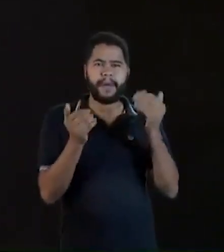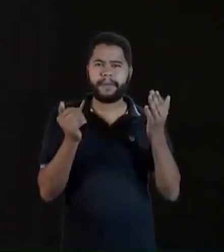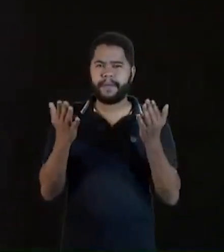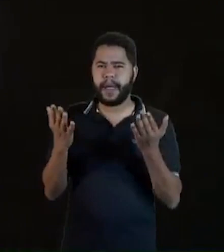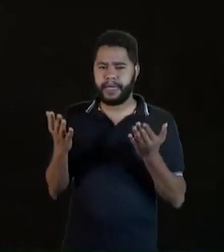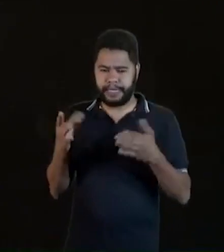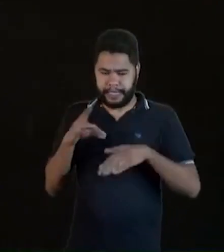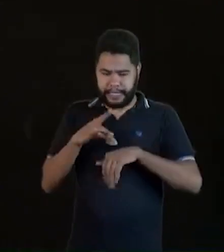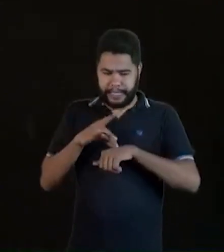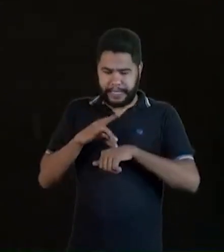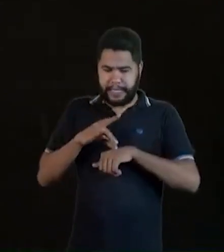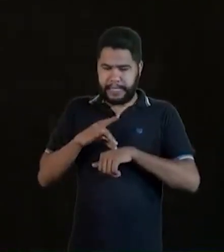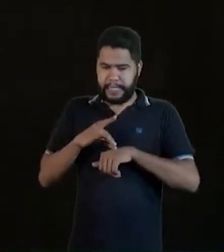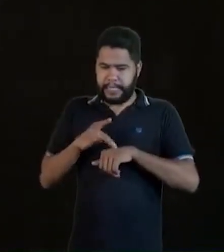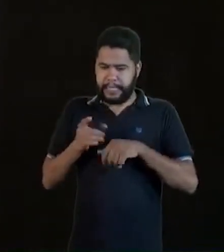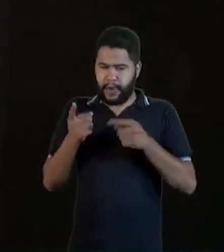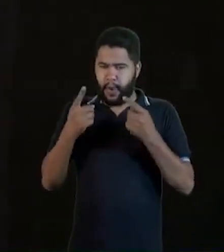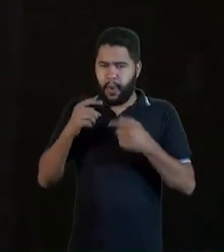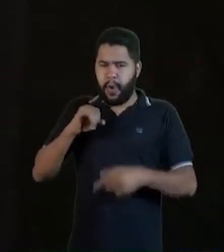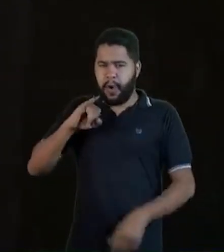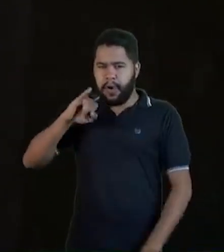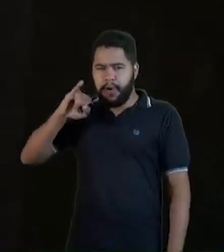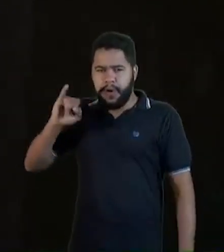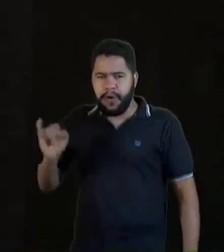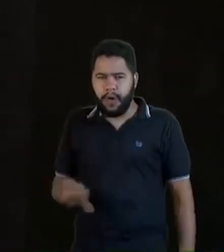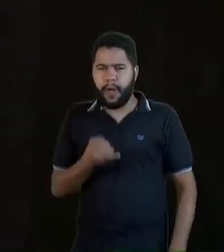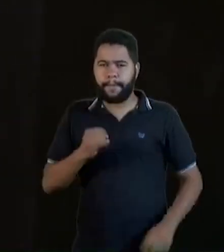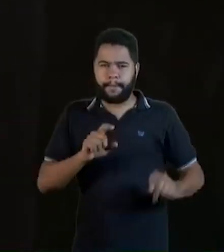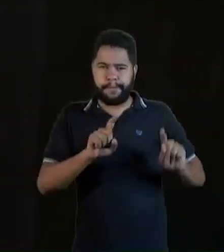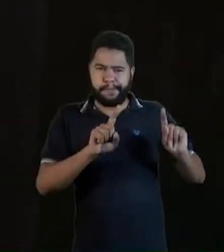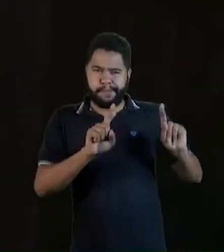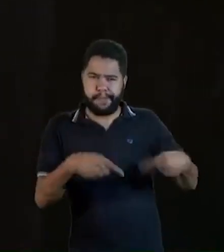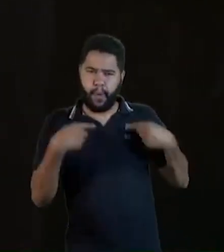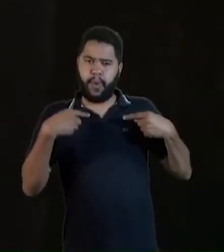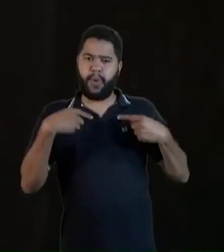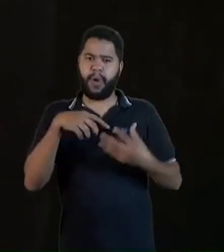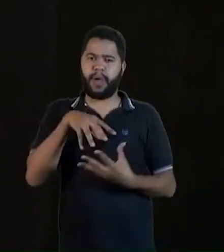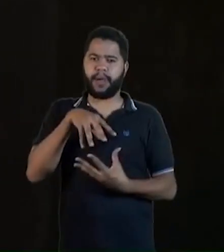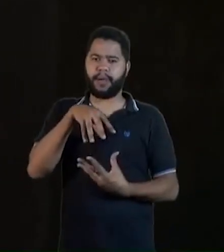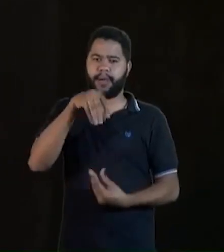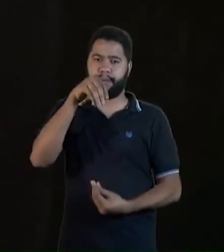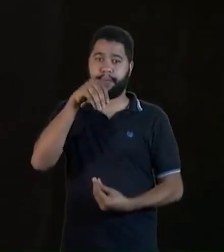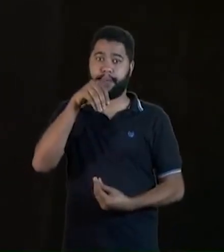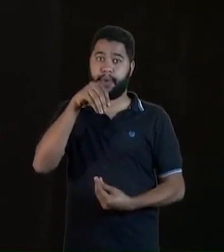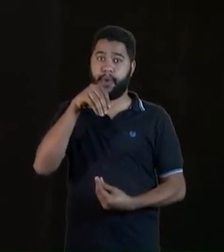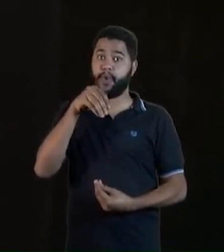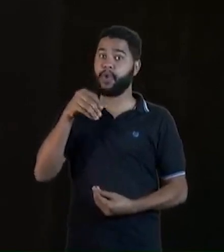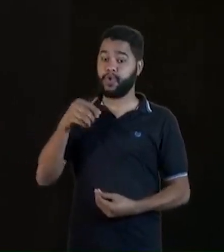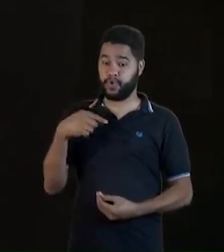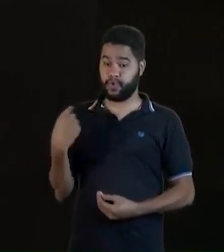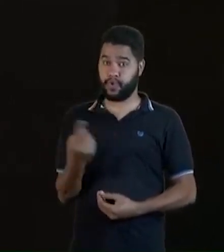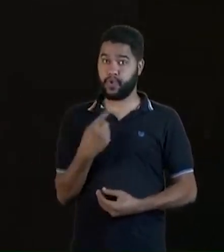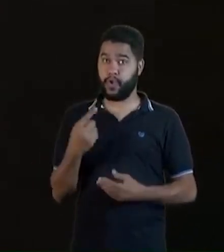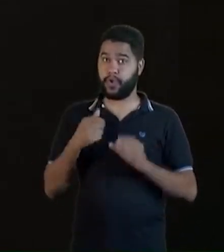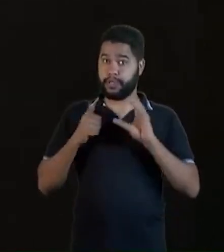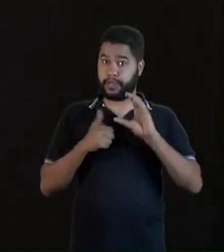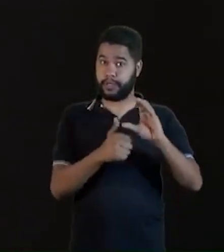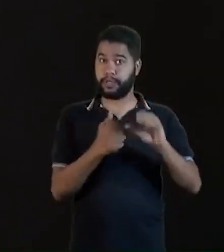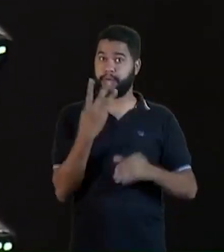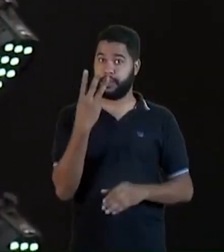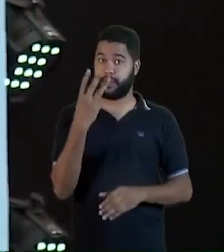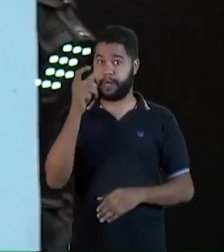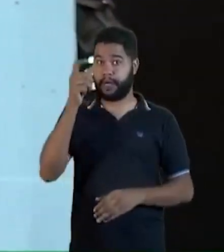sabendo disso se aproveita pra atacar Nossa Alma O Cristão tem três inimigos graves aqui